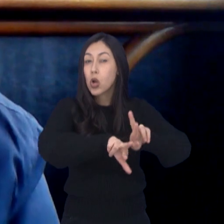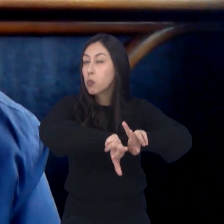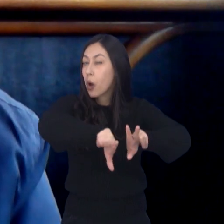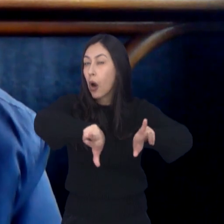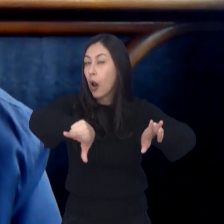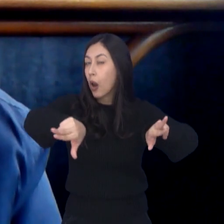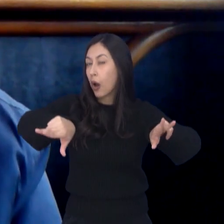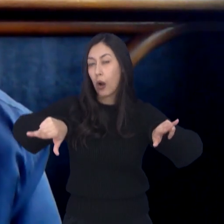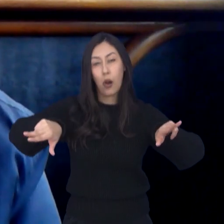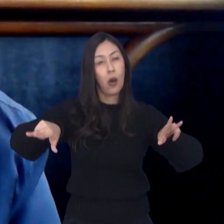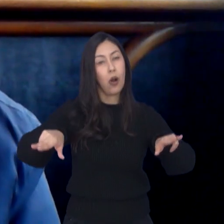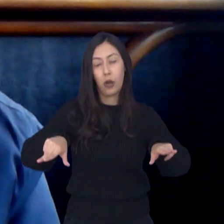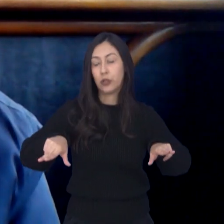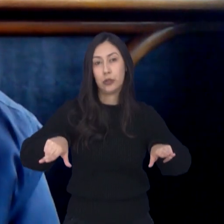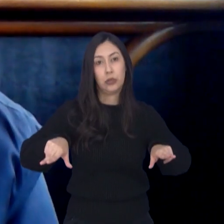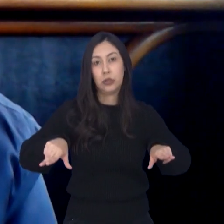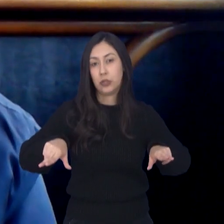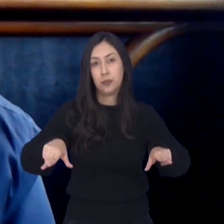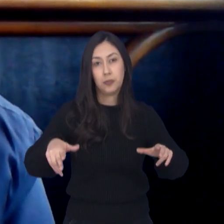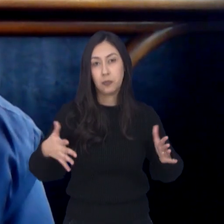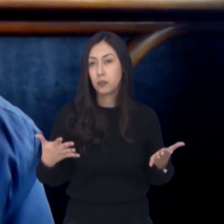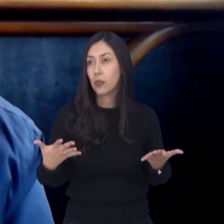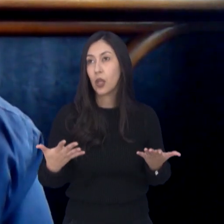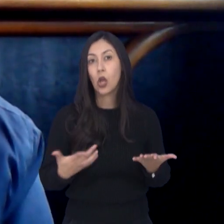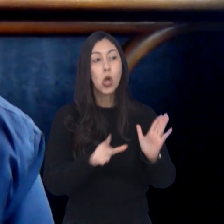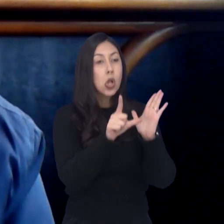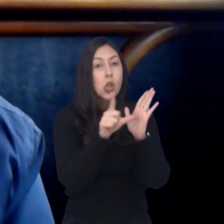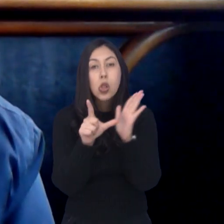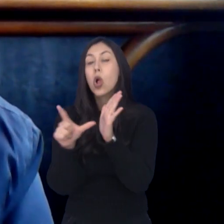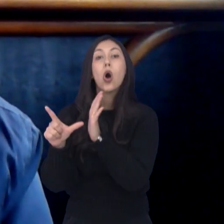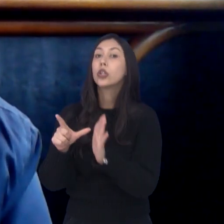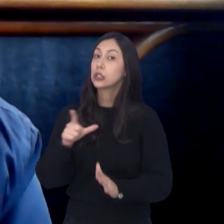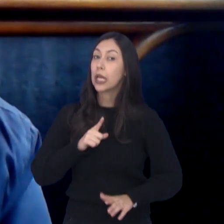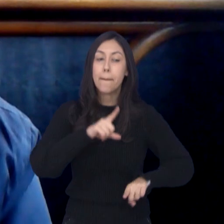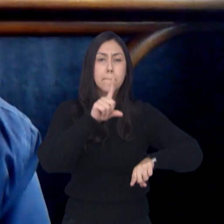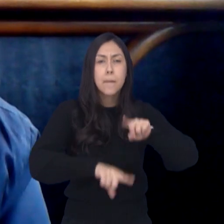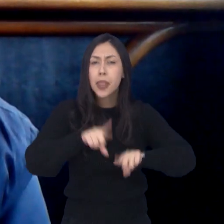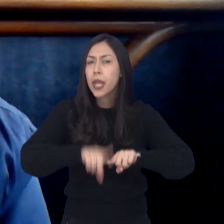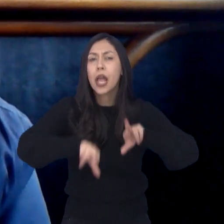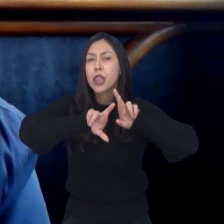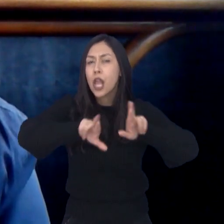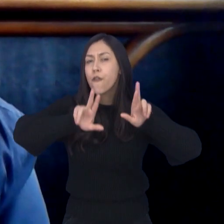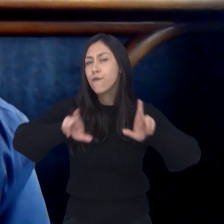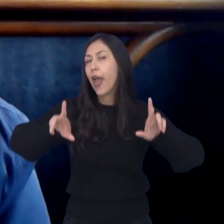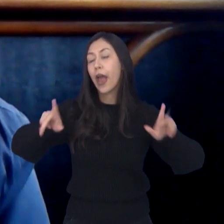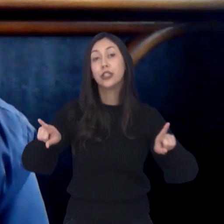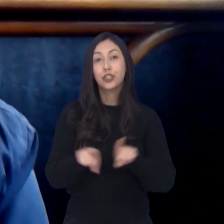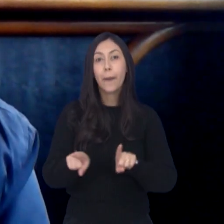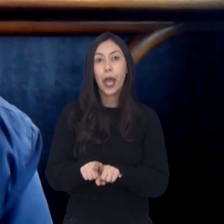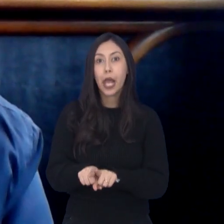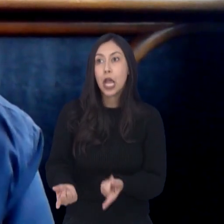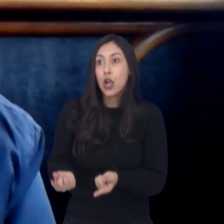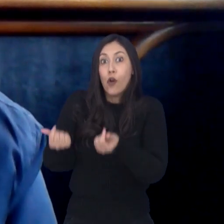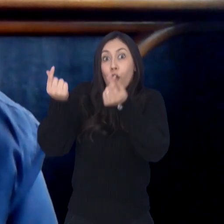variadas. Muitas lojas trabalham com artigos diferentes e valores também mais altos ou mais baixos.